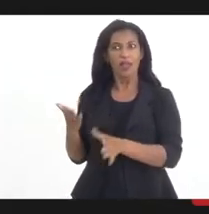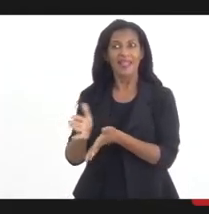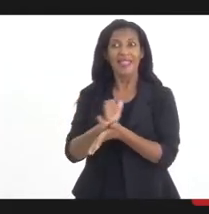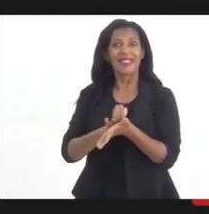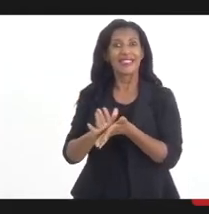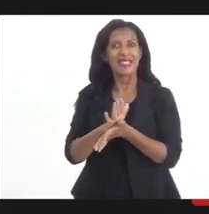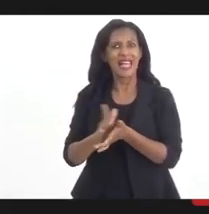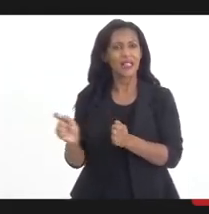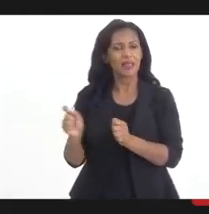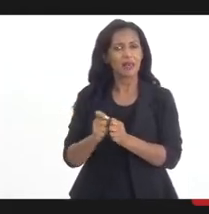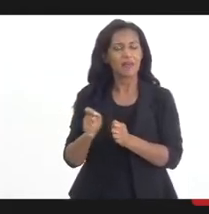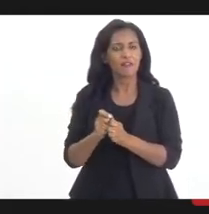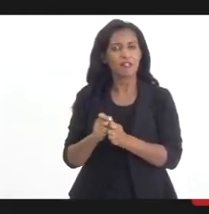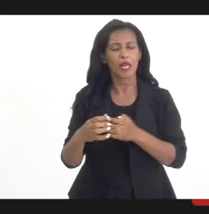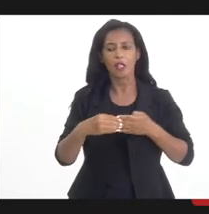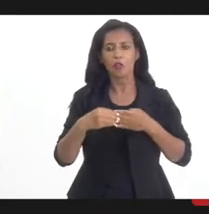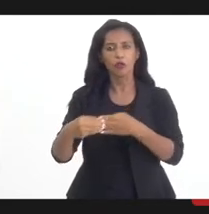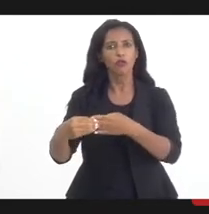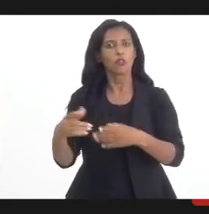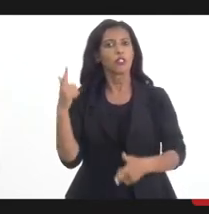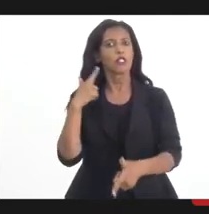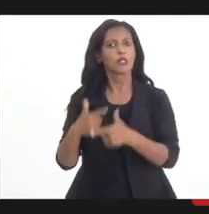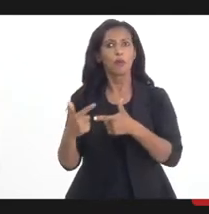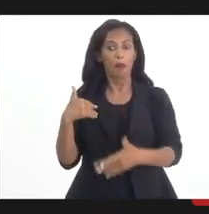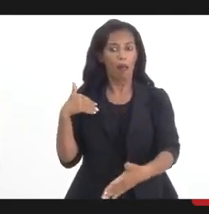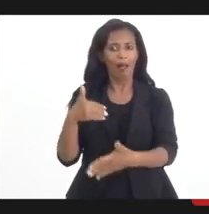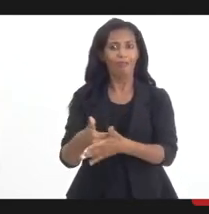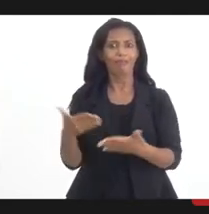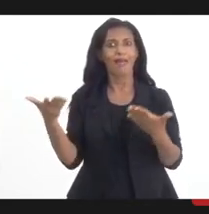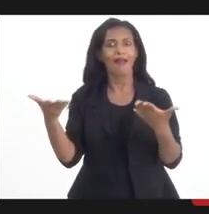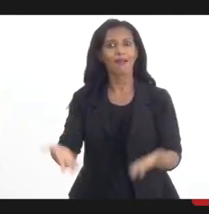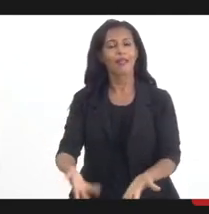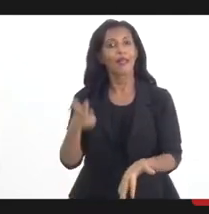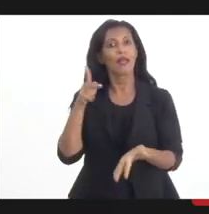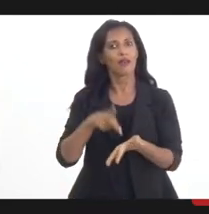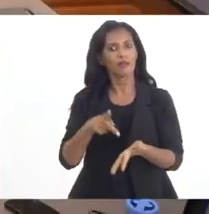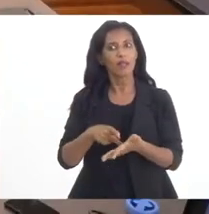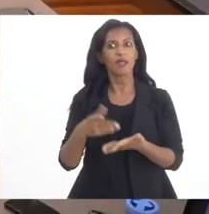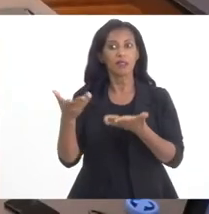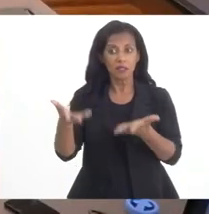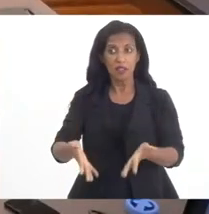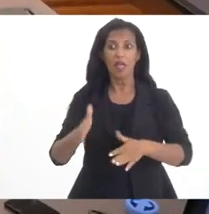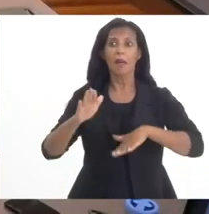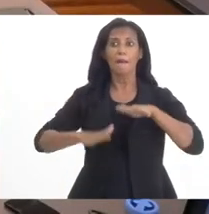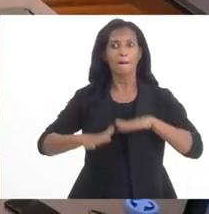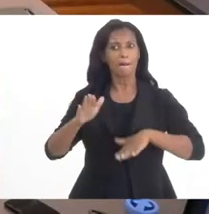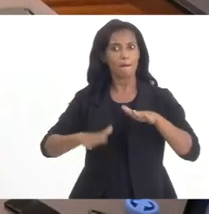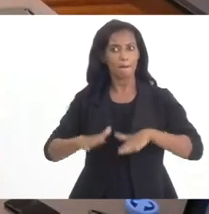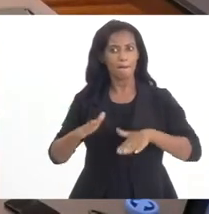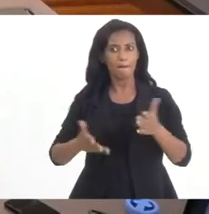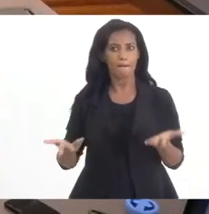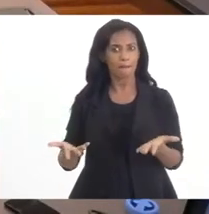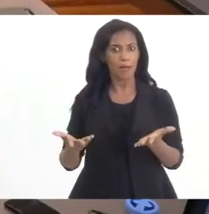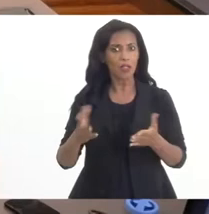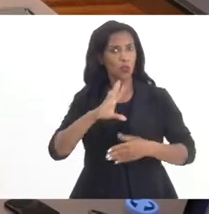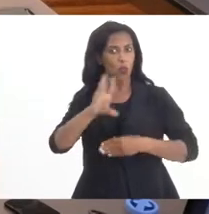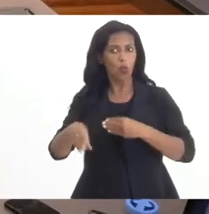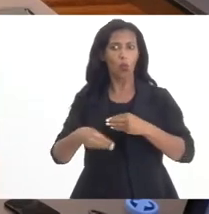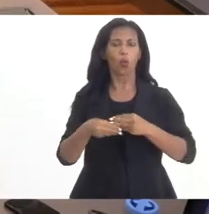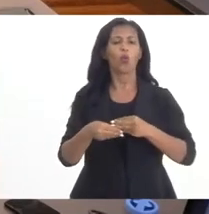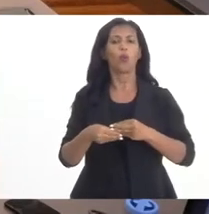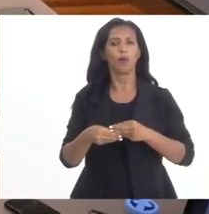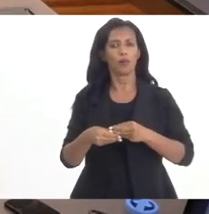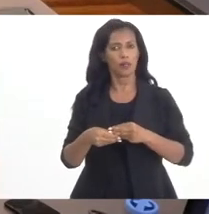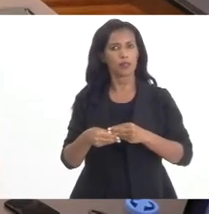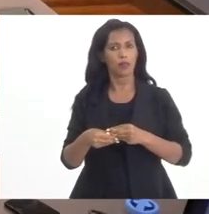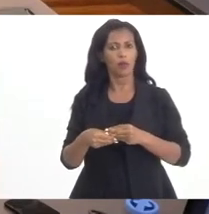nada fizeram e conduziram essa situação até aqui. Essa verdade tem que ser dita. Mesmo os que defendem hoje a incorporação da UESA ao UERJ,